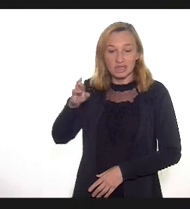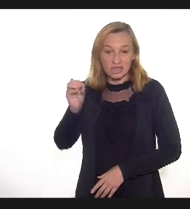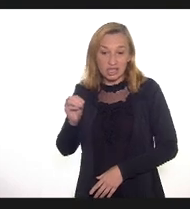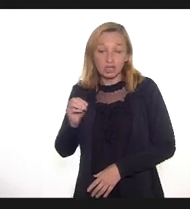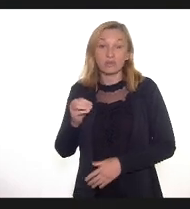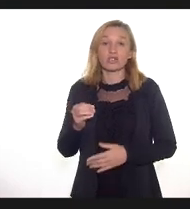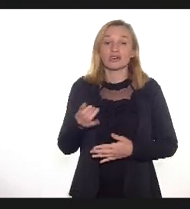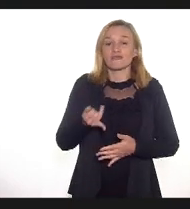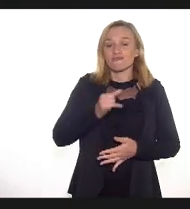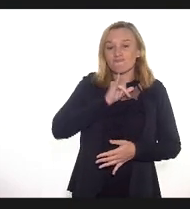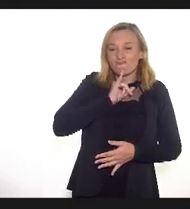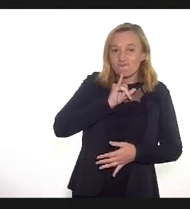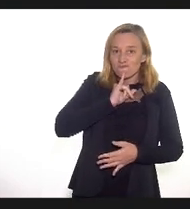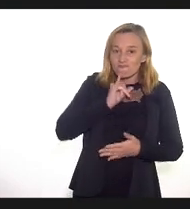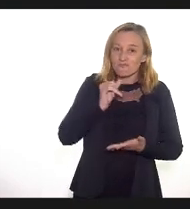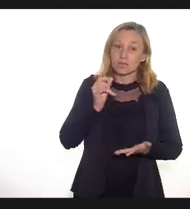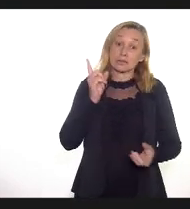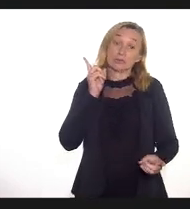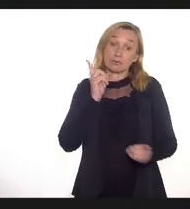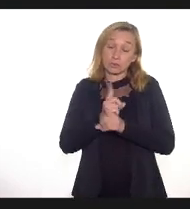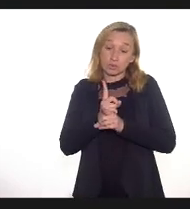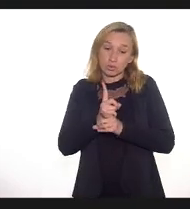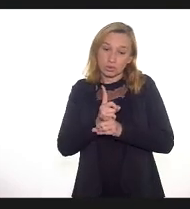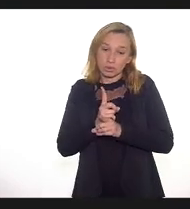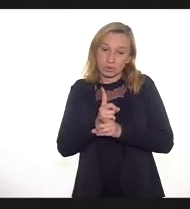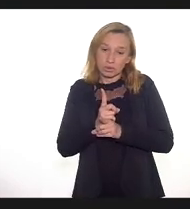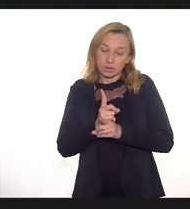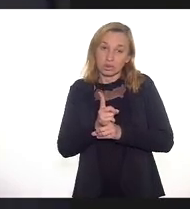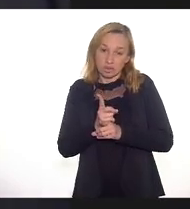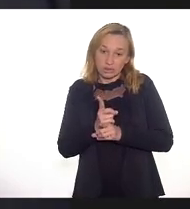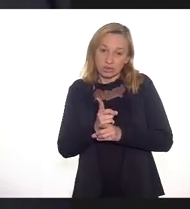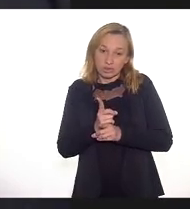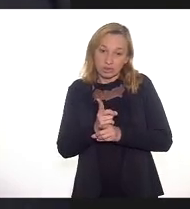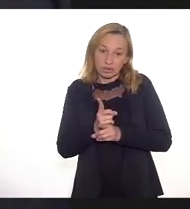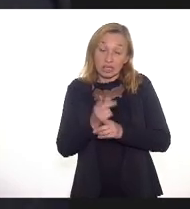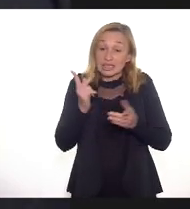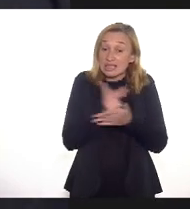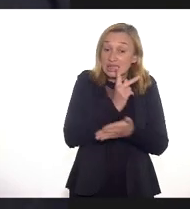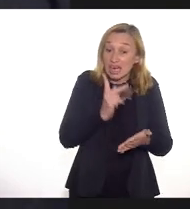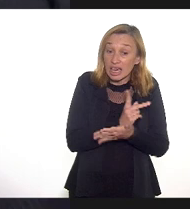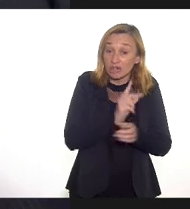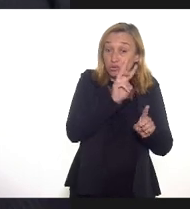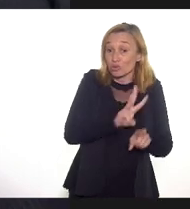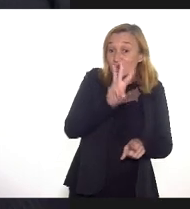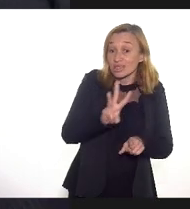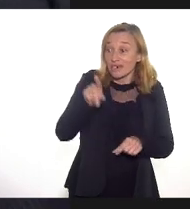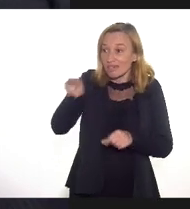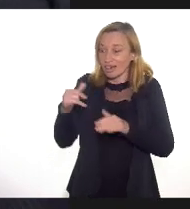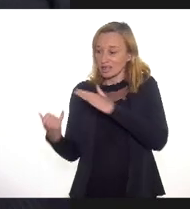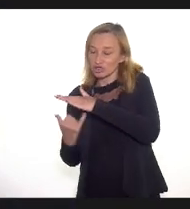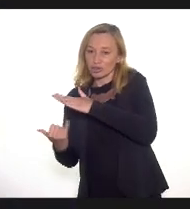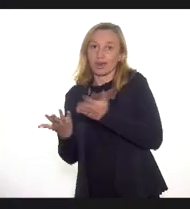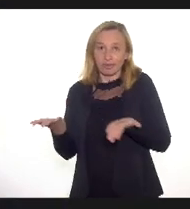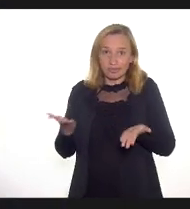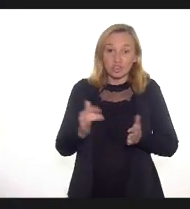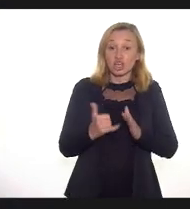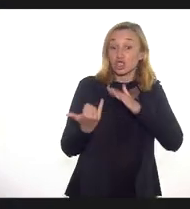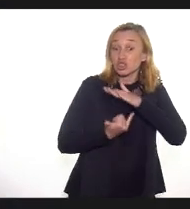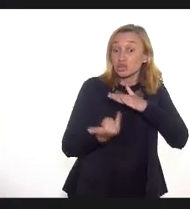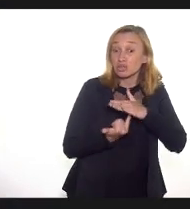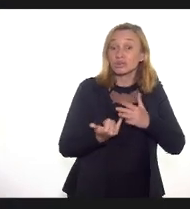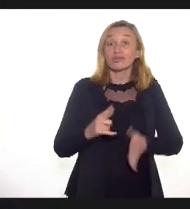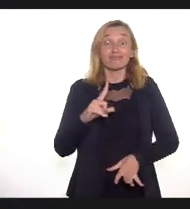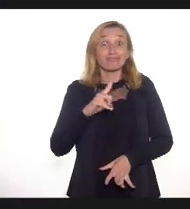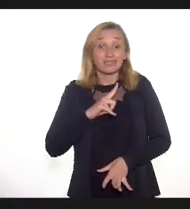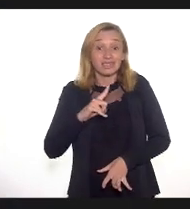felizmente descobriu essa pegadinha no site da instituição, está ali muito claro. A instituição